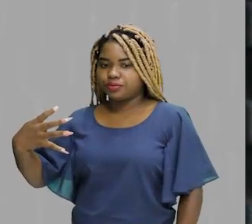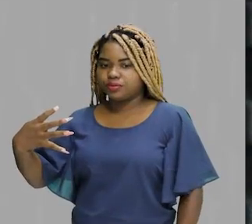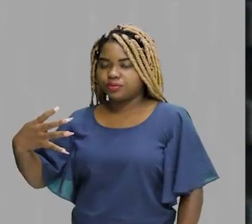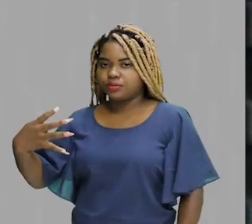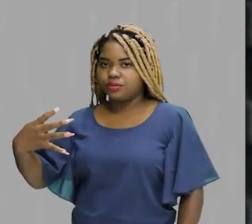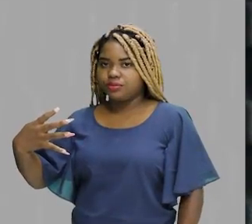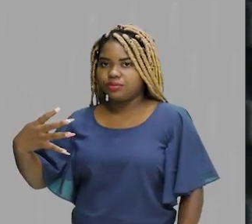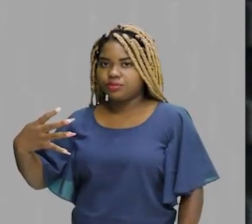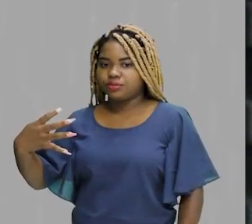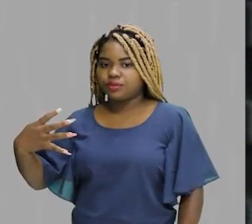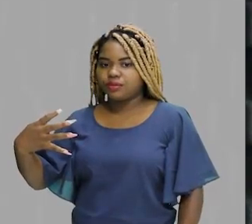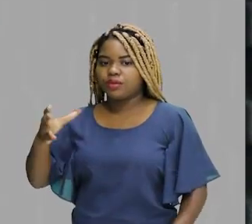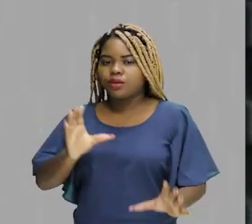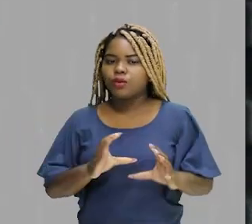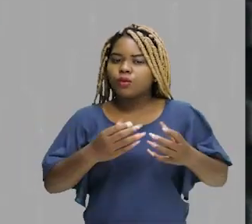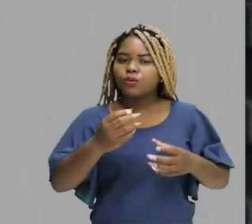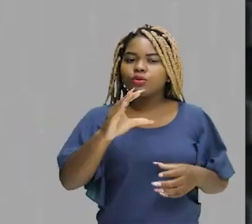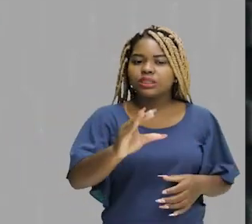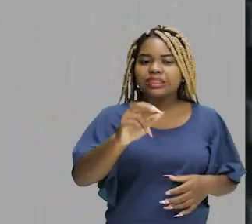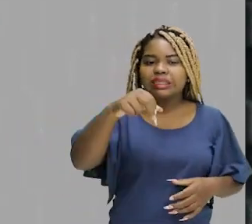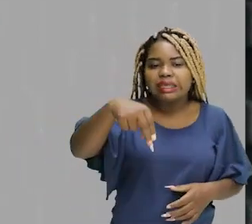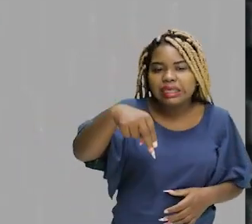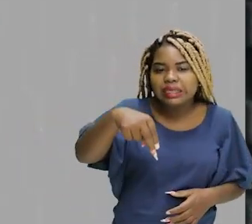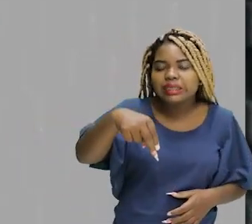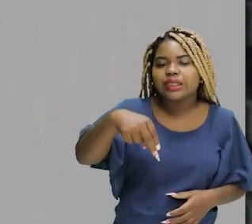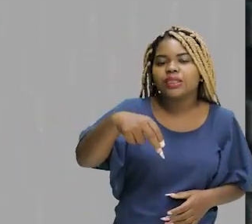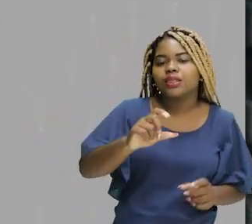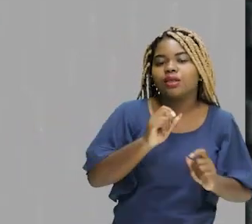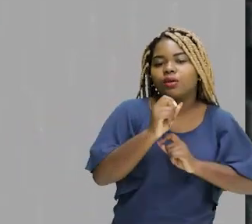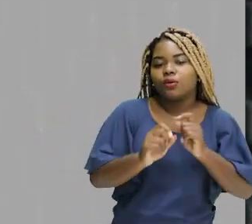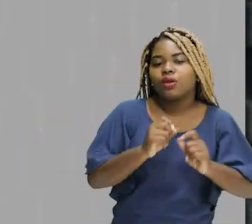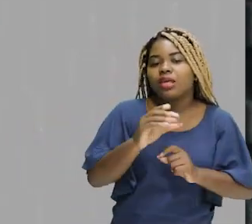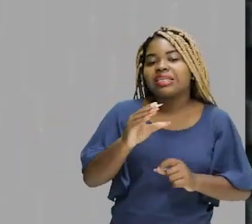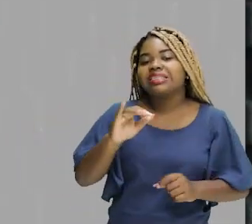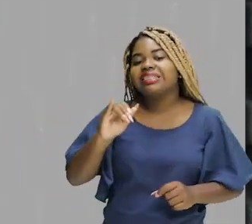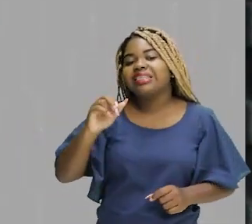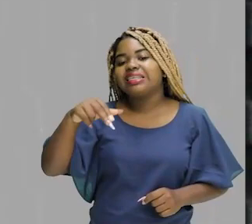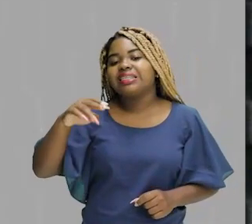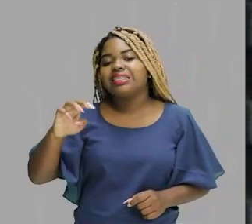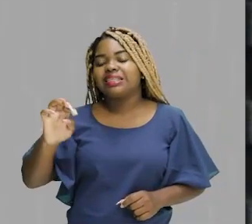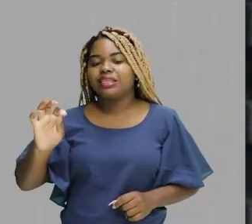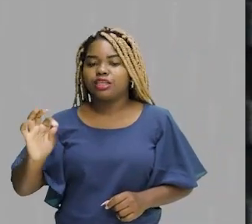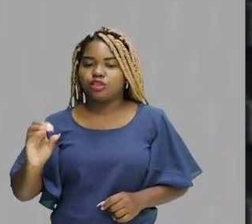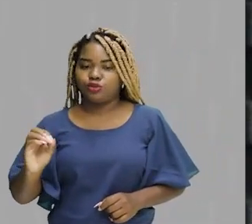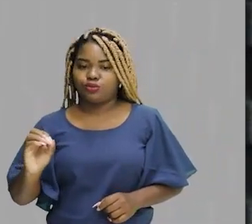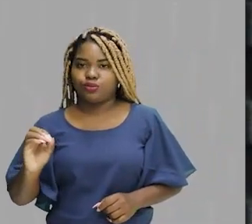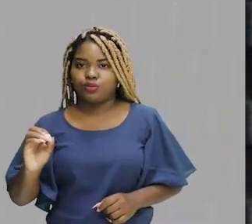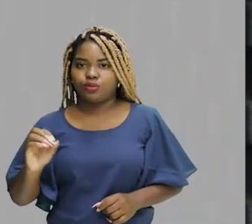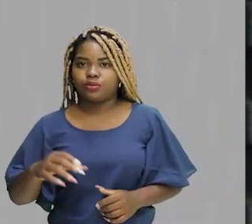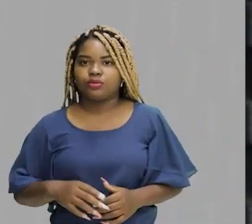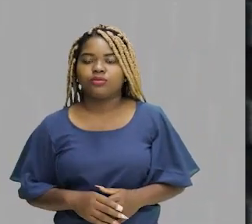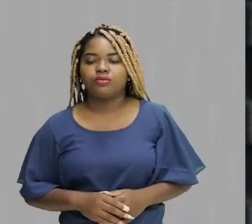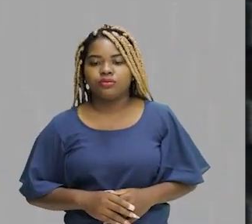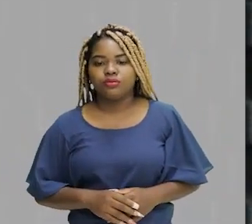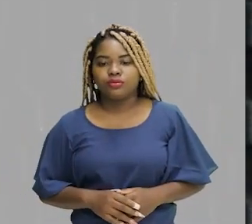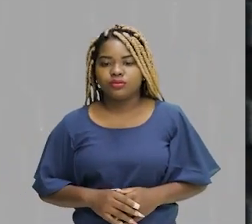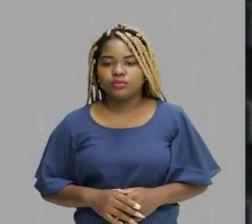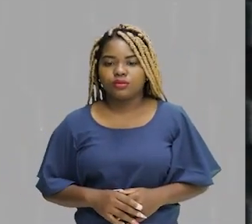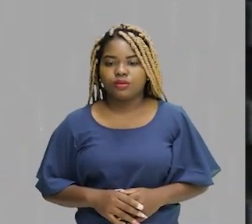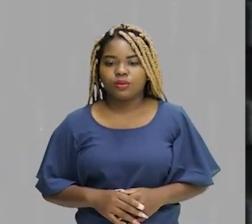Aqui, o grupo CN é chamado de cianeto, ele é conhecido como cianeto,